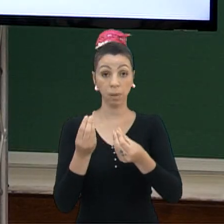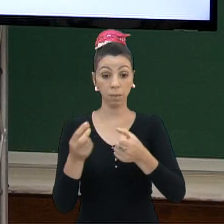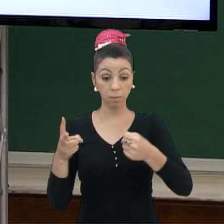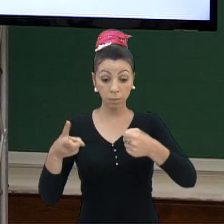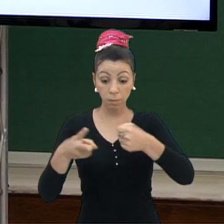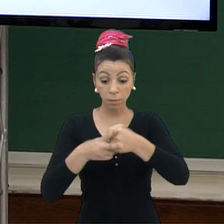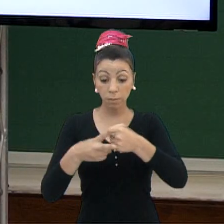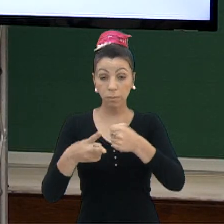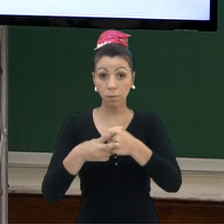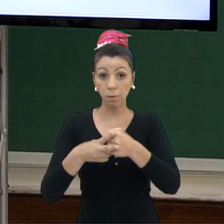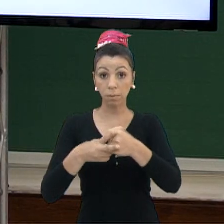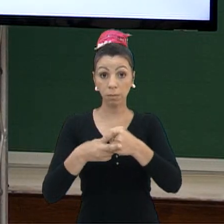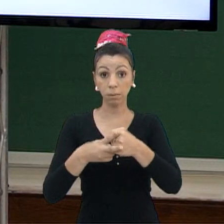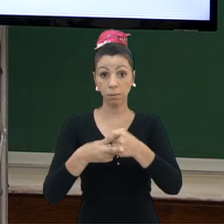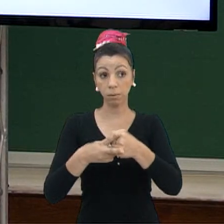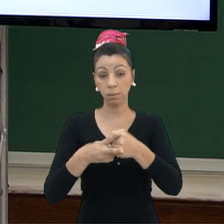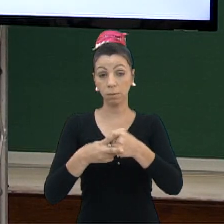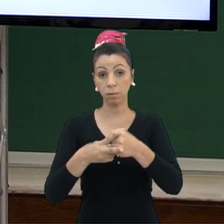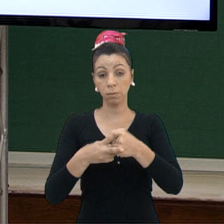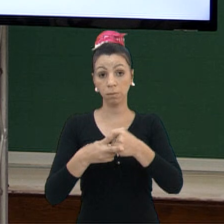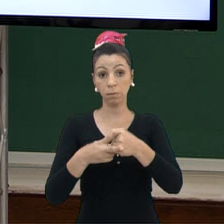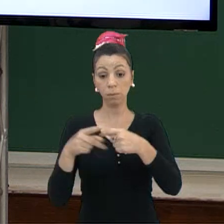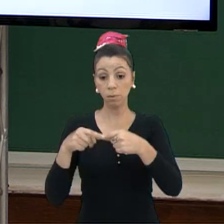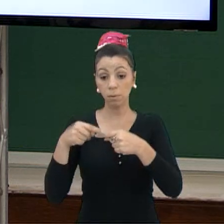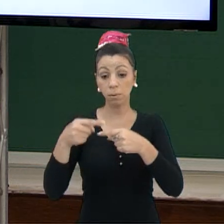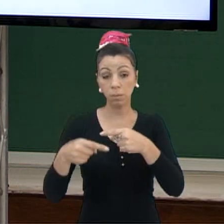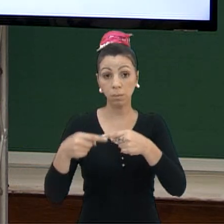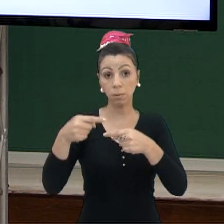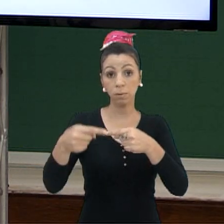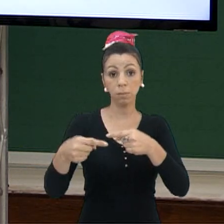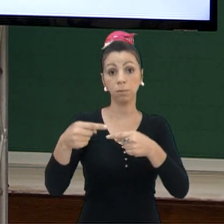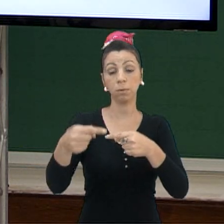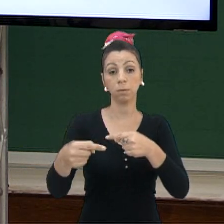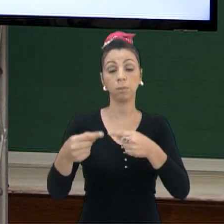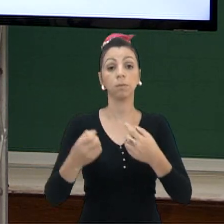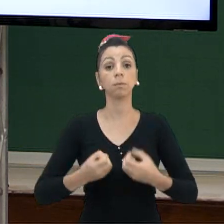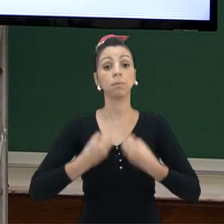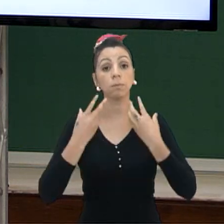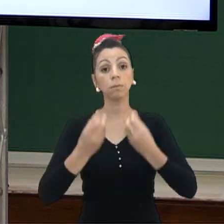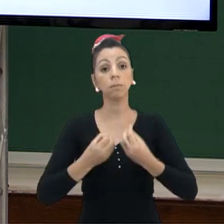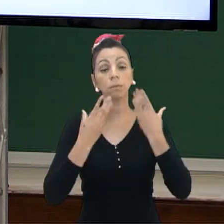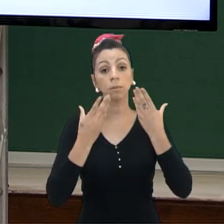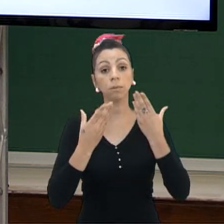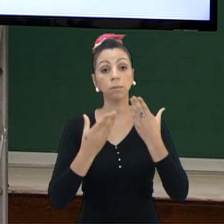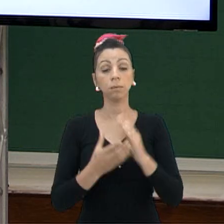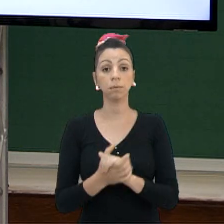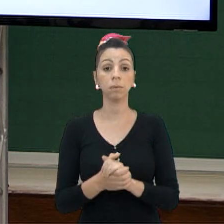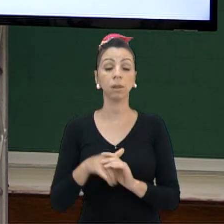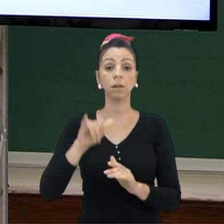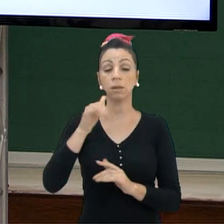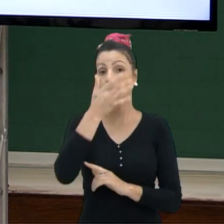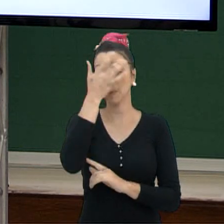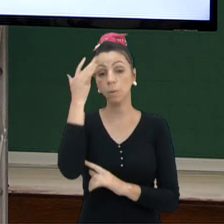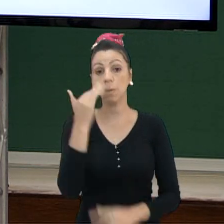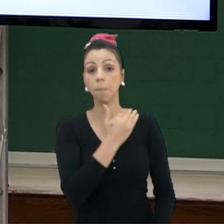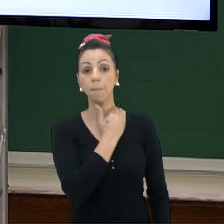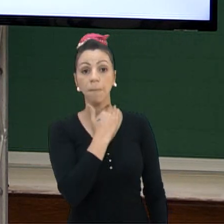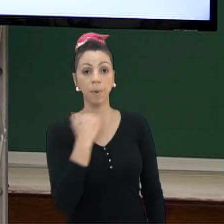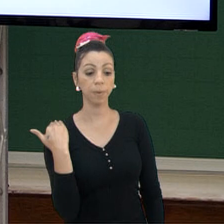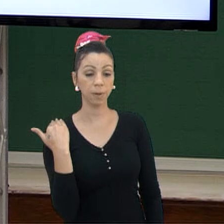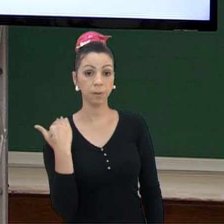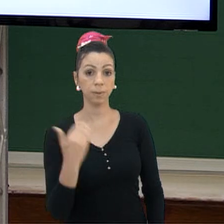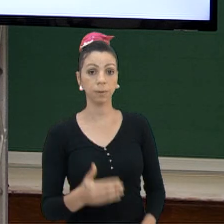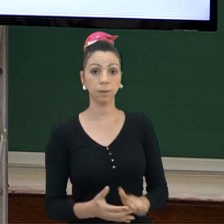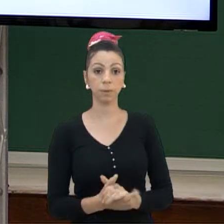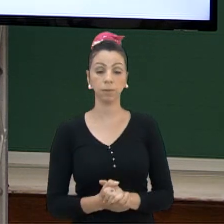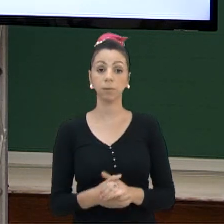os verbos subsequentes do meu poema se a pessoa morresse? Como